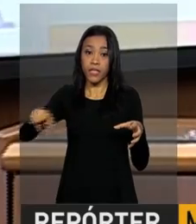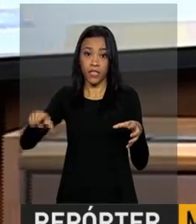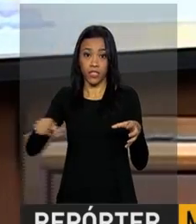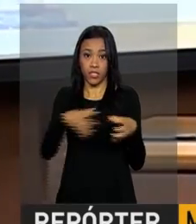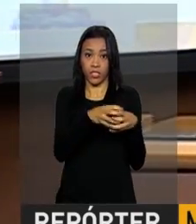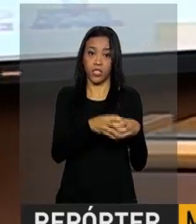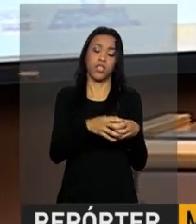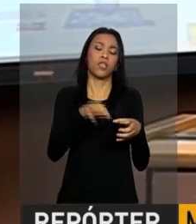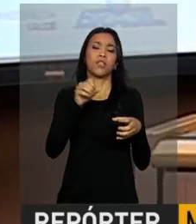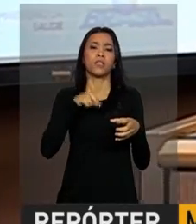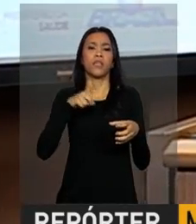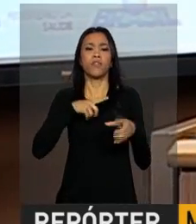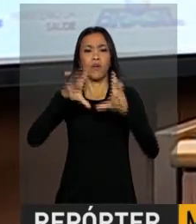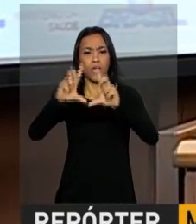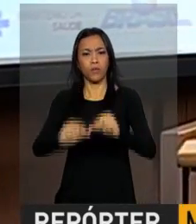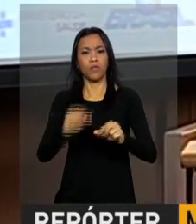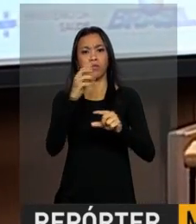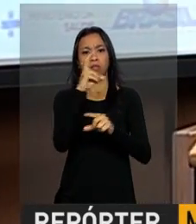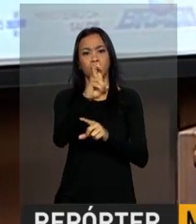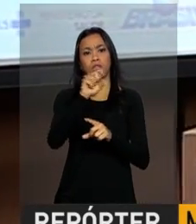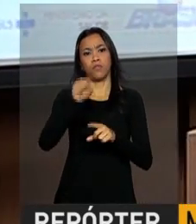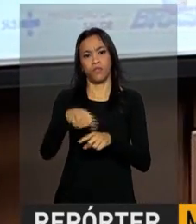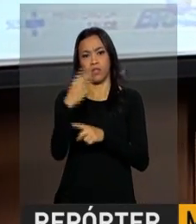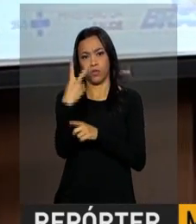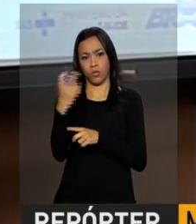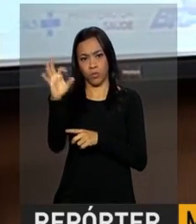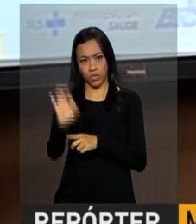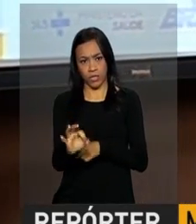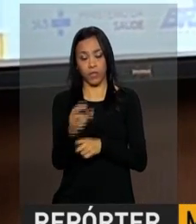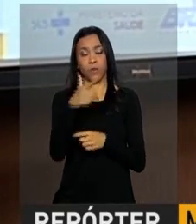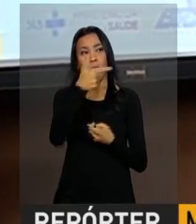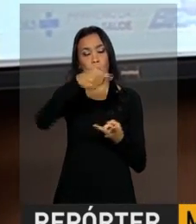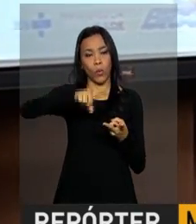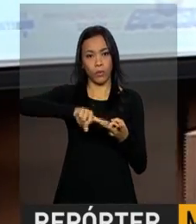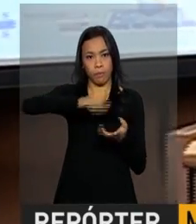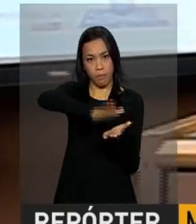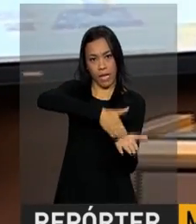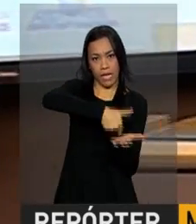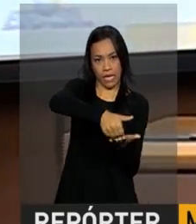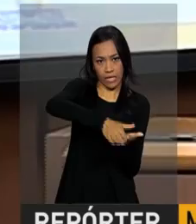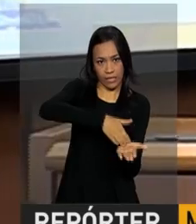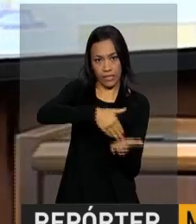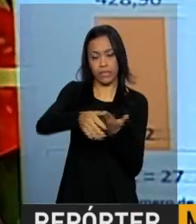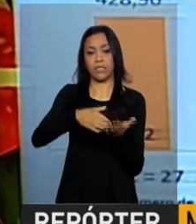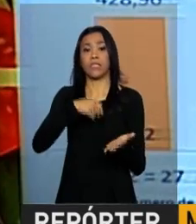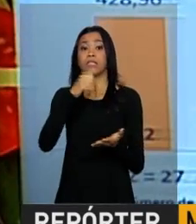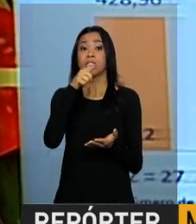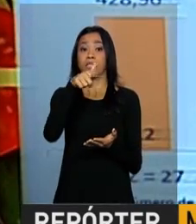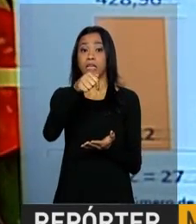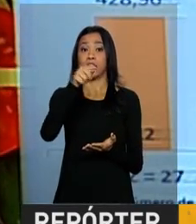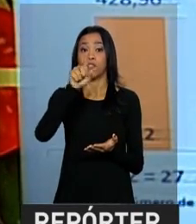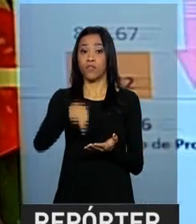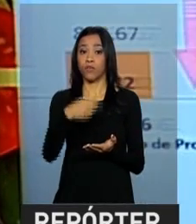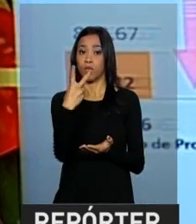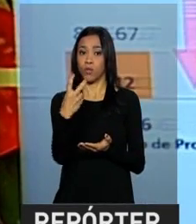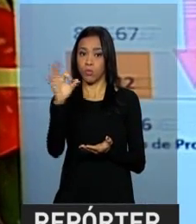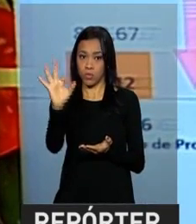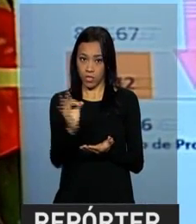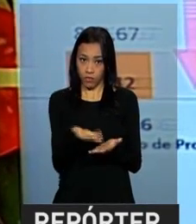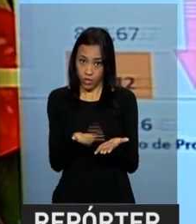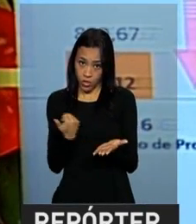5,2 por. as margarinas e vegetais uma redução média de 7,12 pode